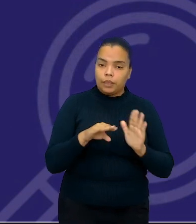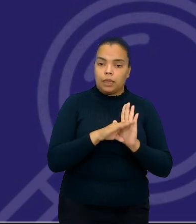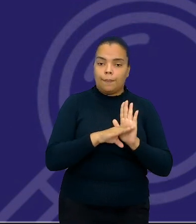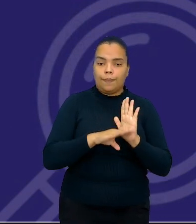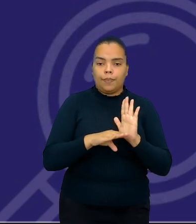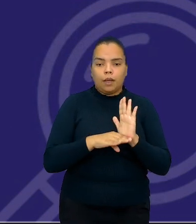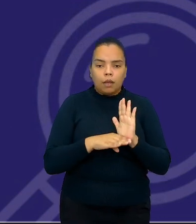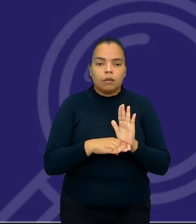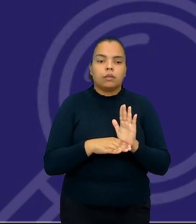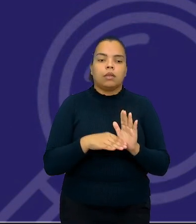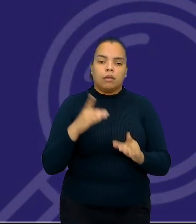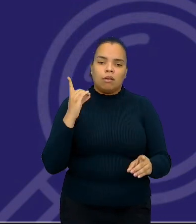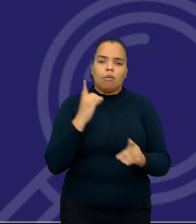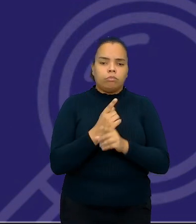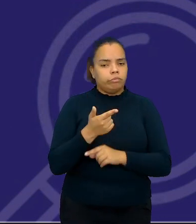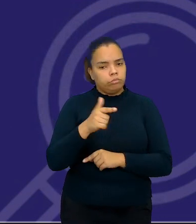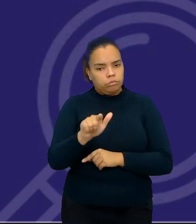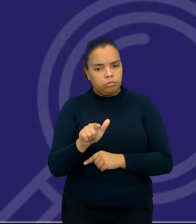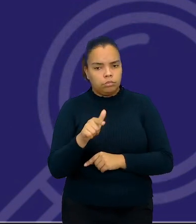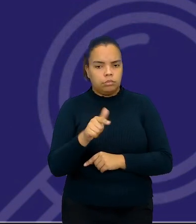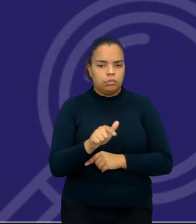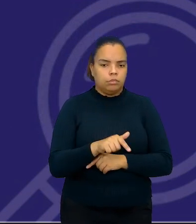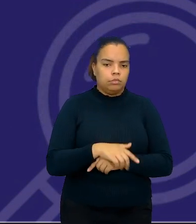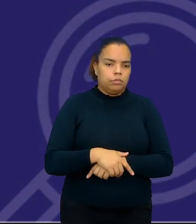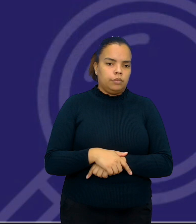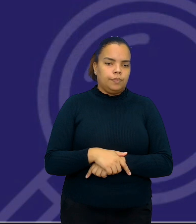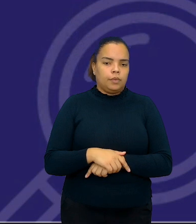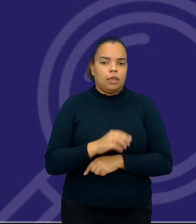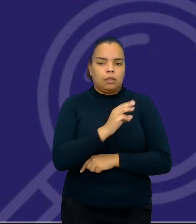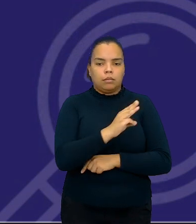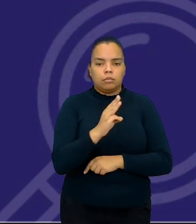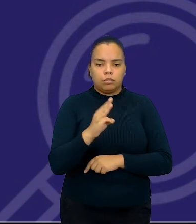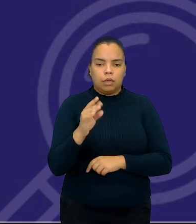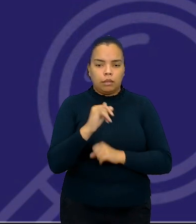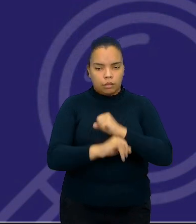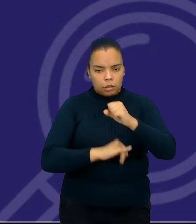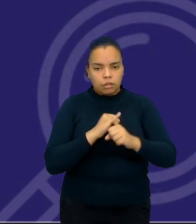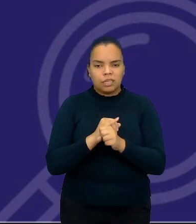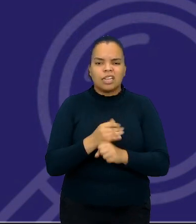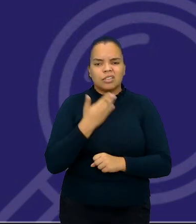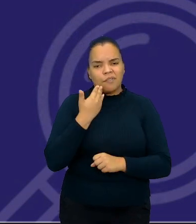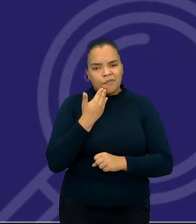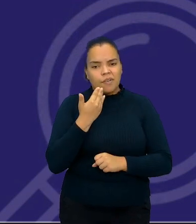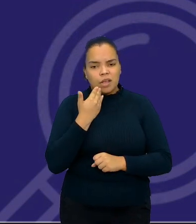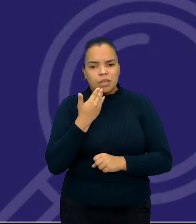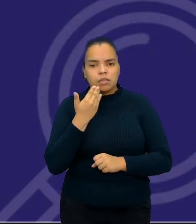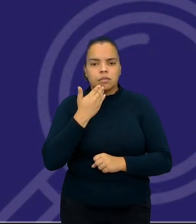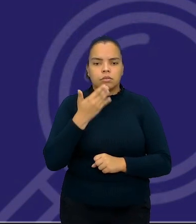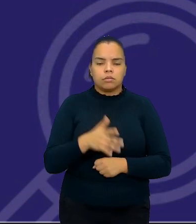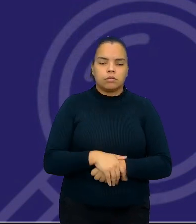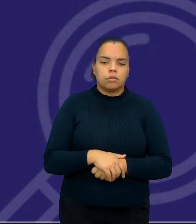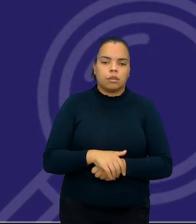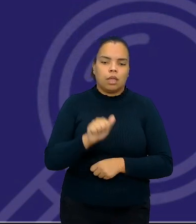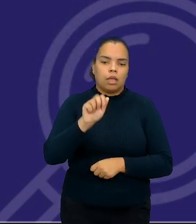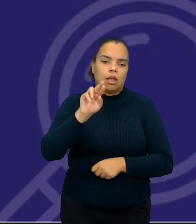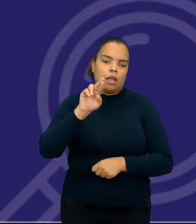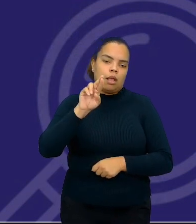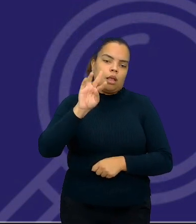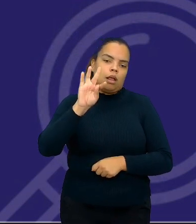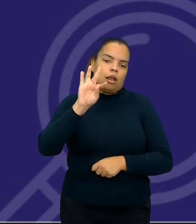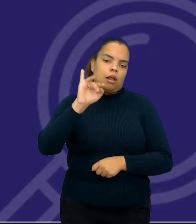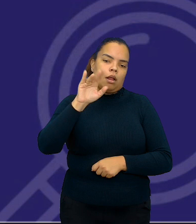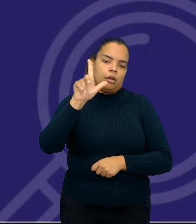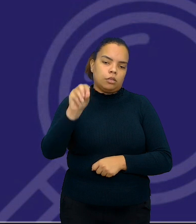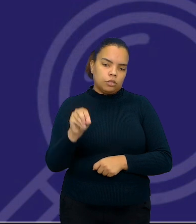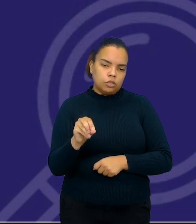encontrar, ou também digitando nos buscadores, né, da web, é fácil encontrar, o link de um artigo da seção Fake